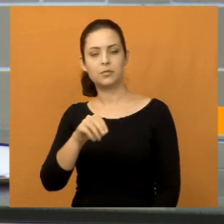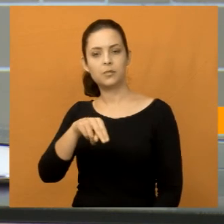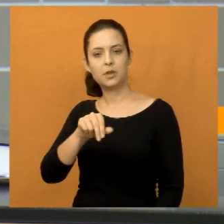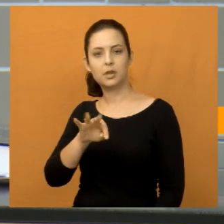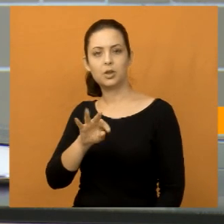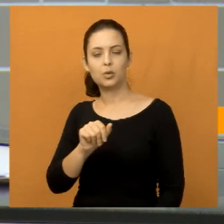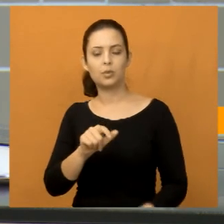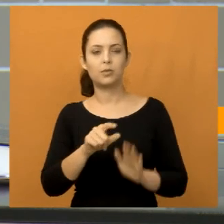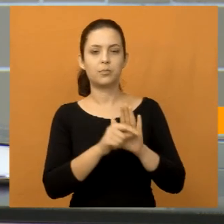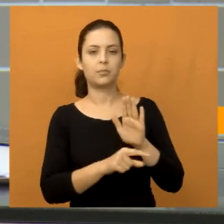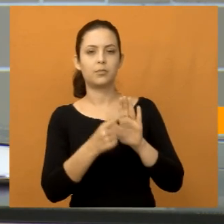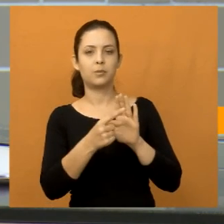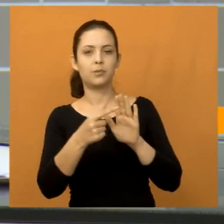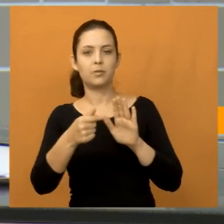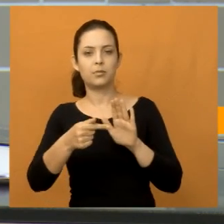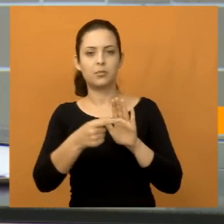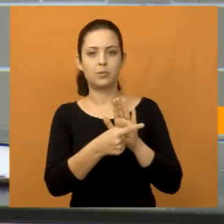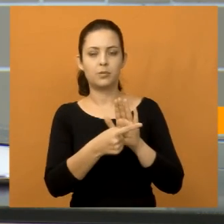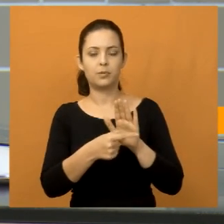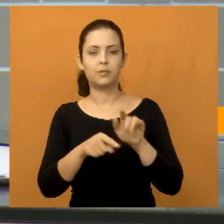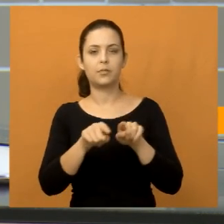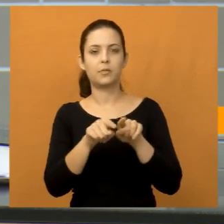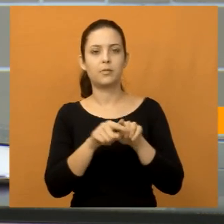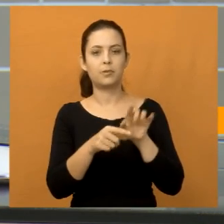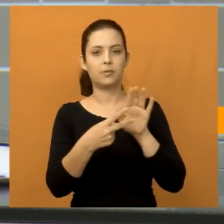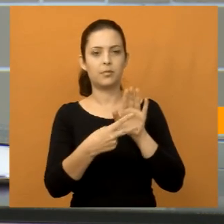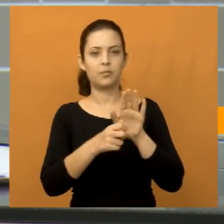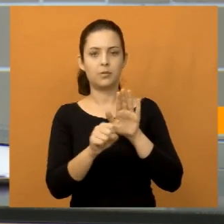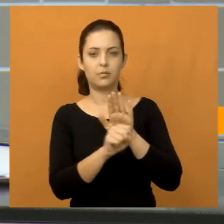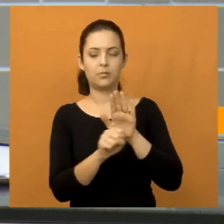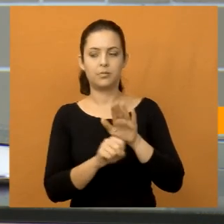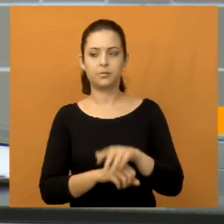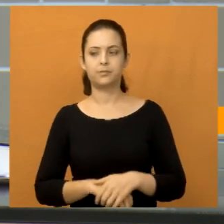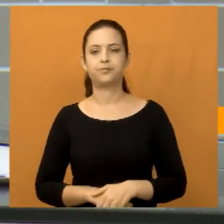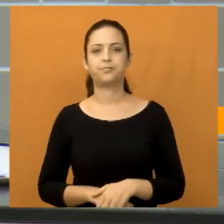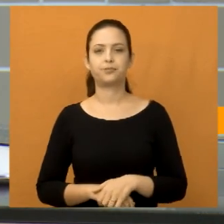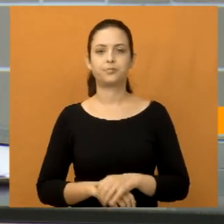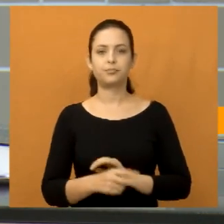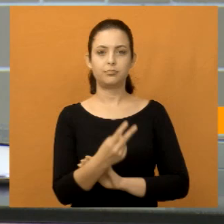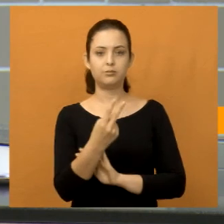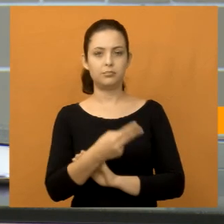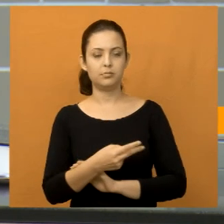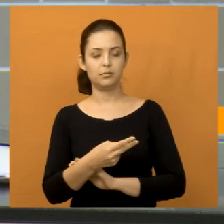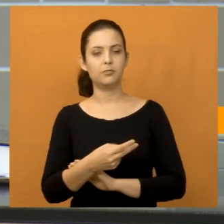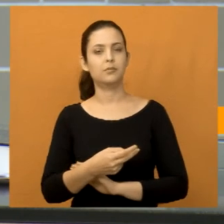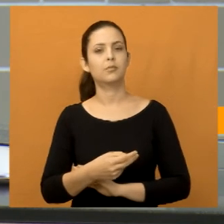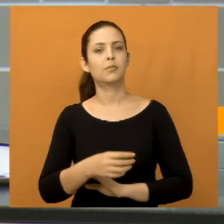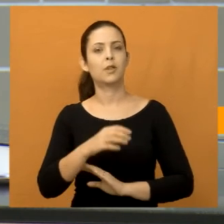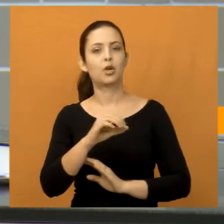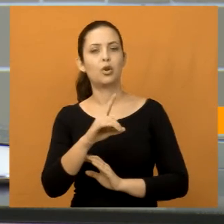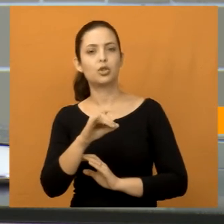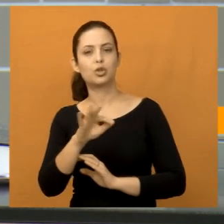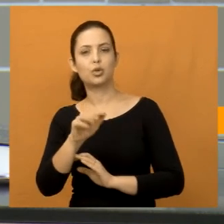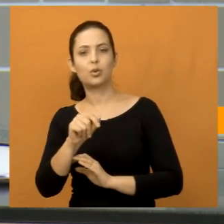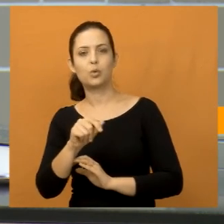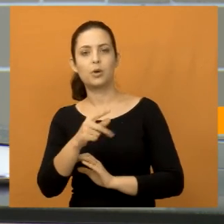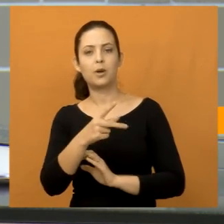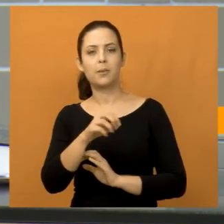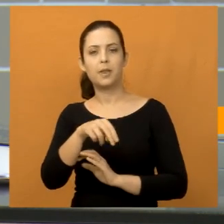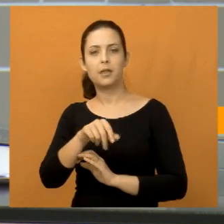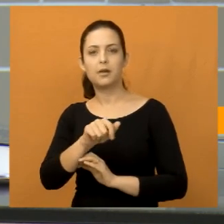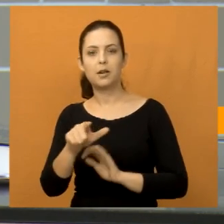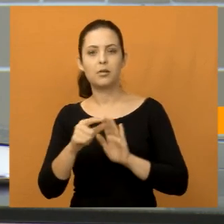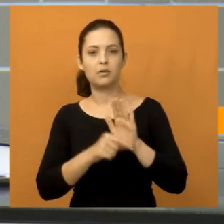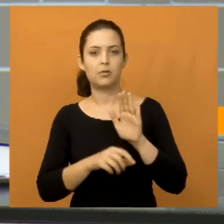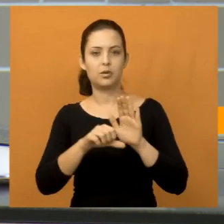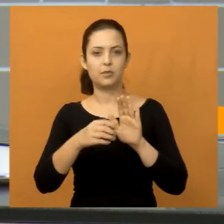artigos 171 e 288, ambos do Código Penal, artigos 90